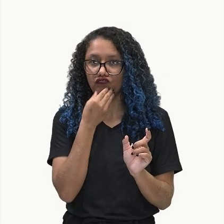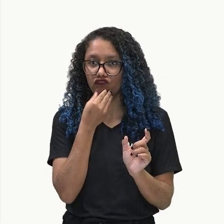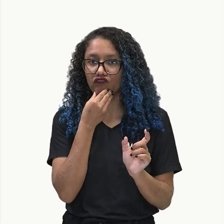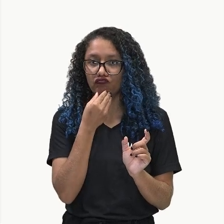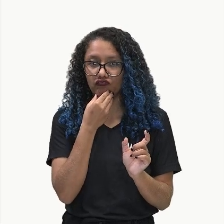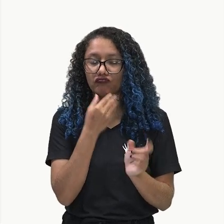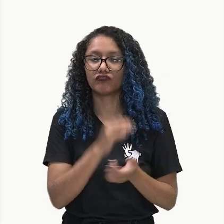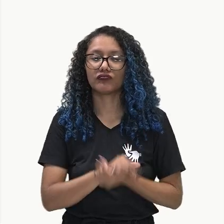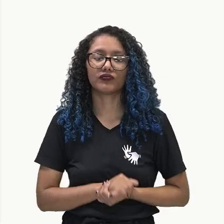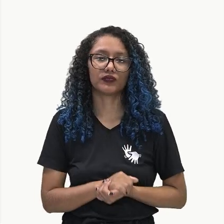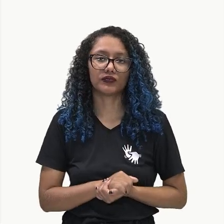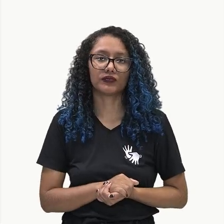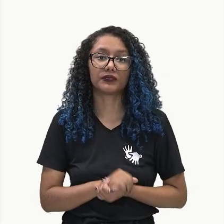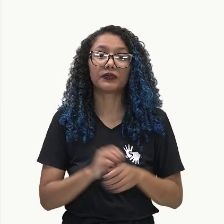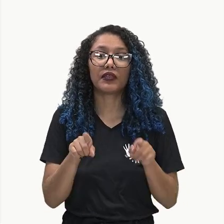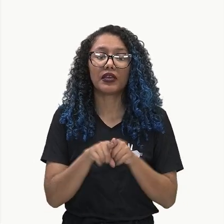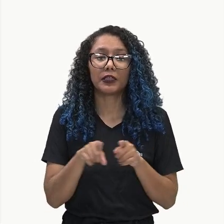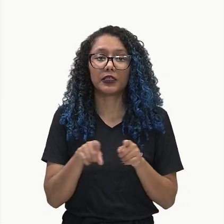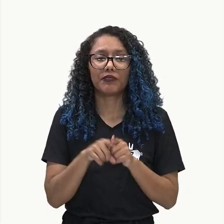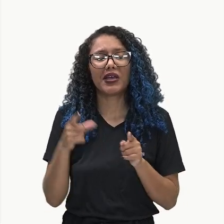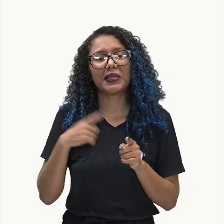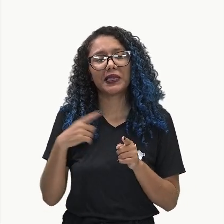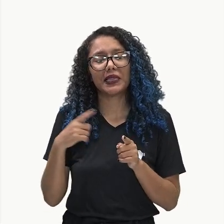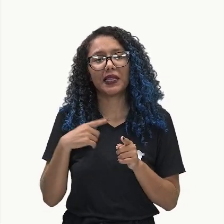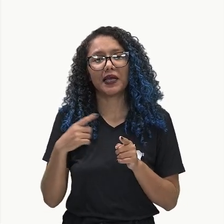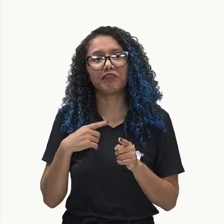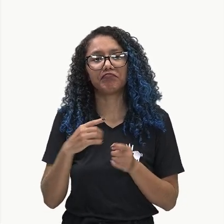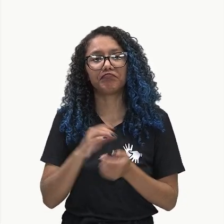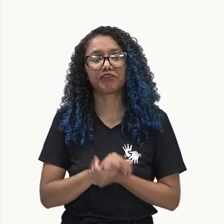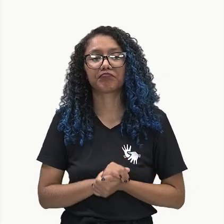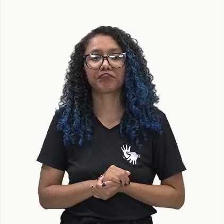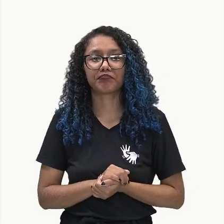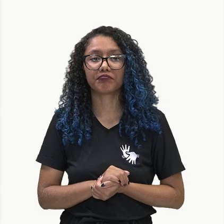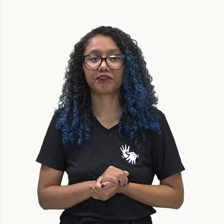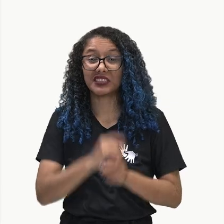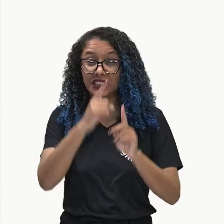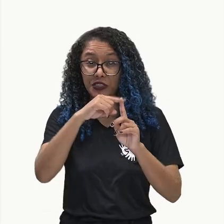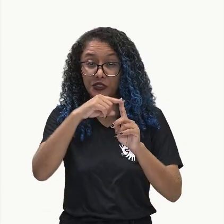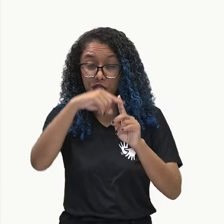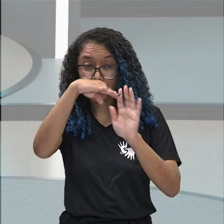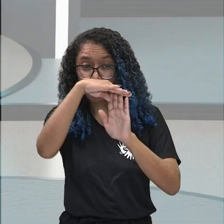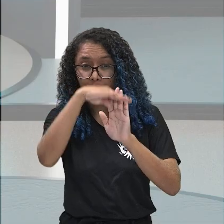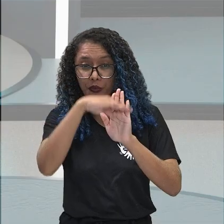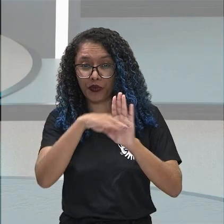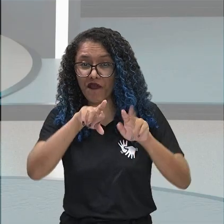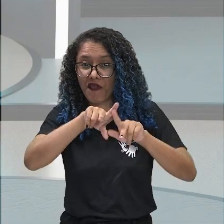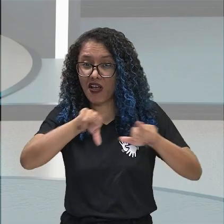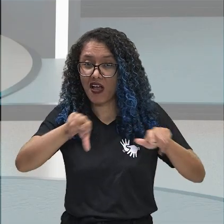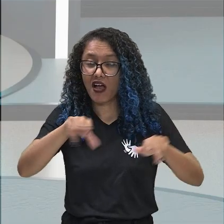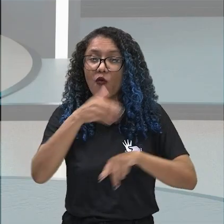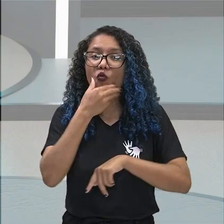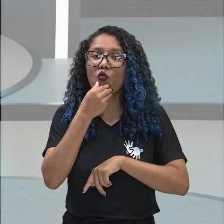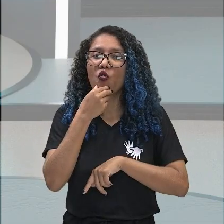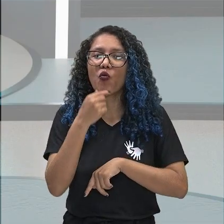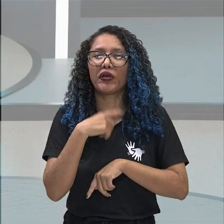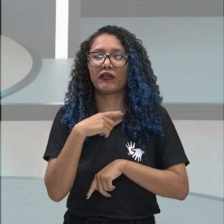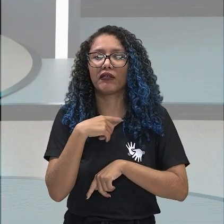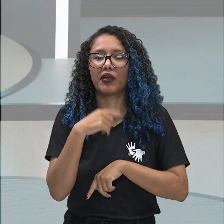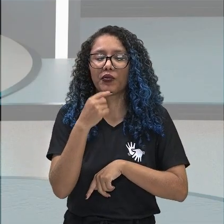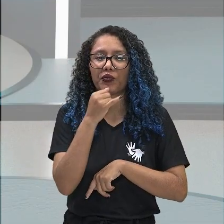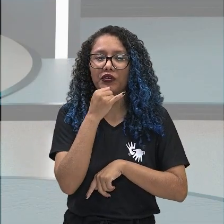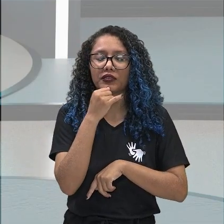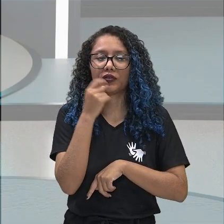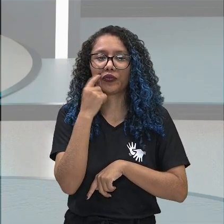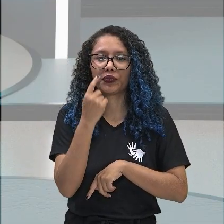masculina. E aí nós temos diversas categorias dele masculino. Observem aqui, lá